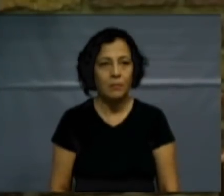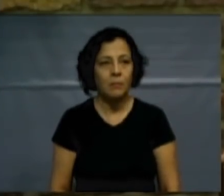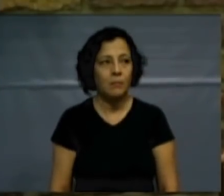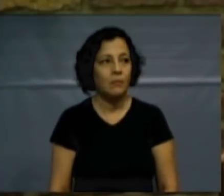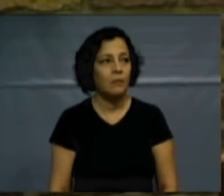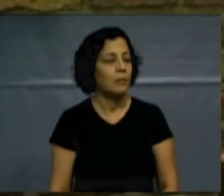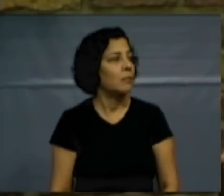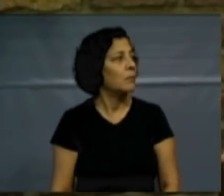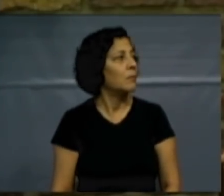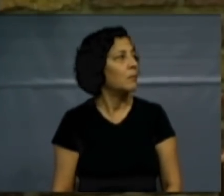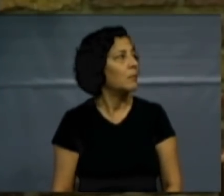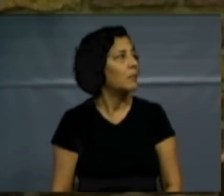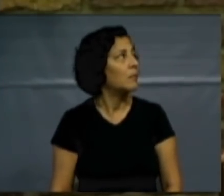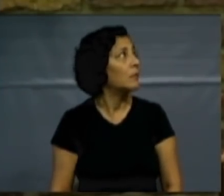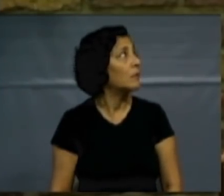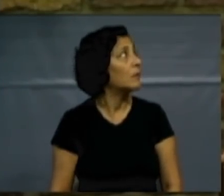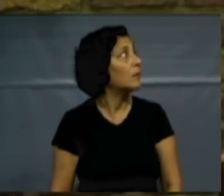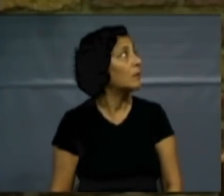Vamos ver se vai.